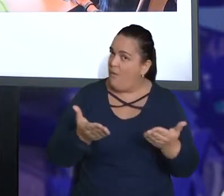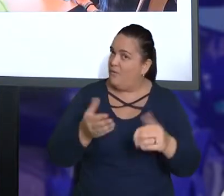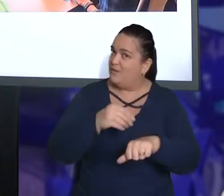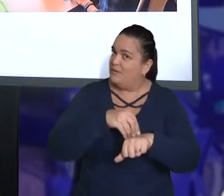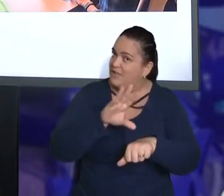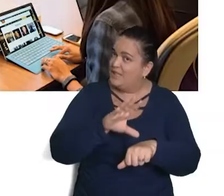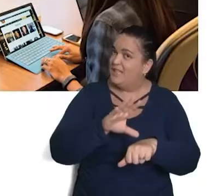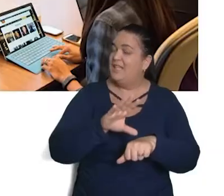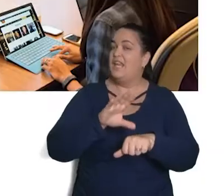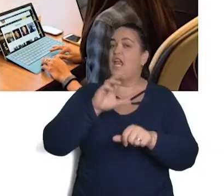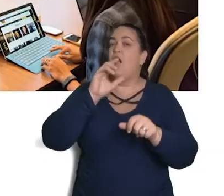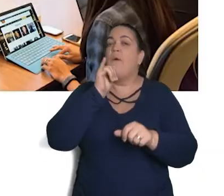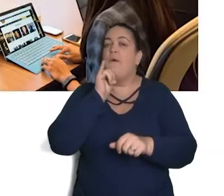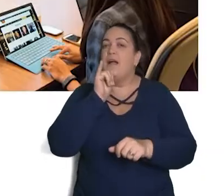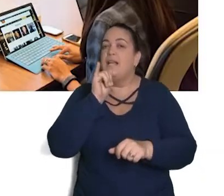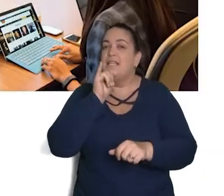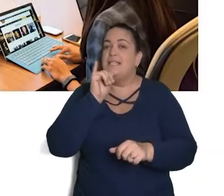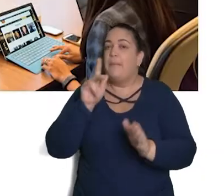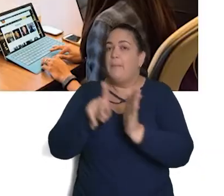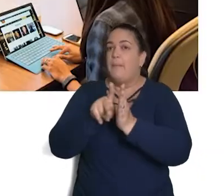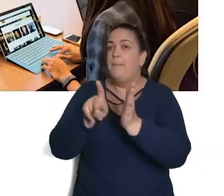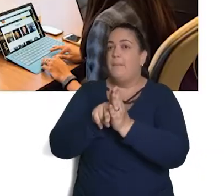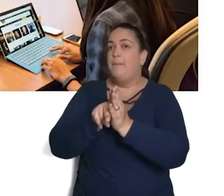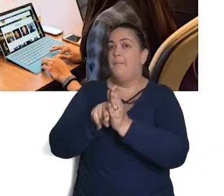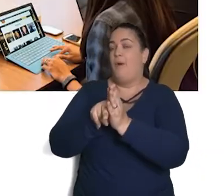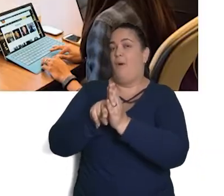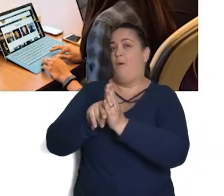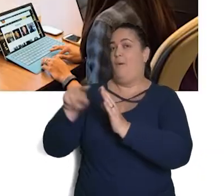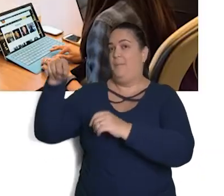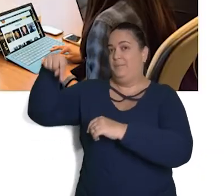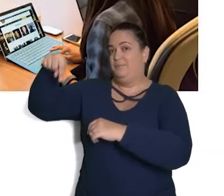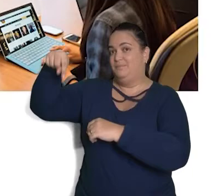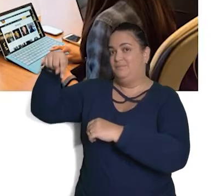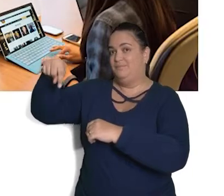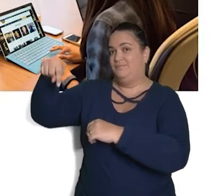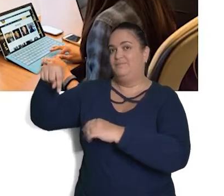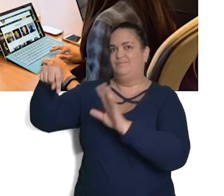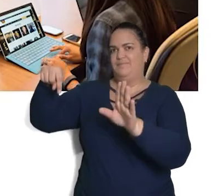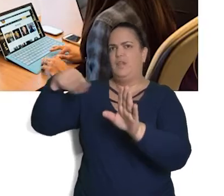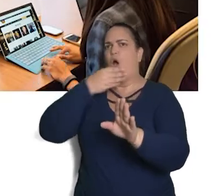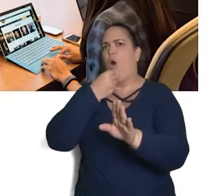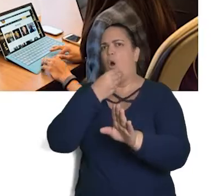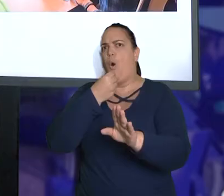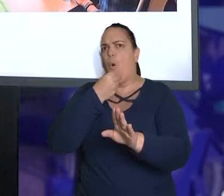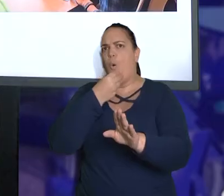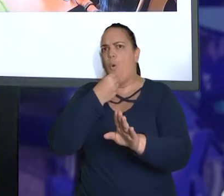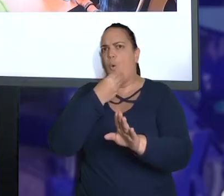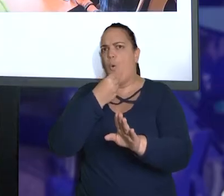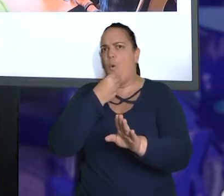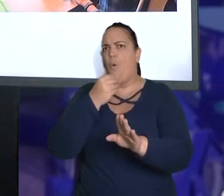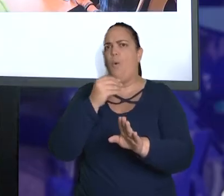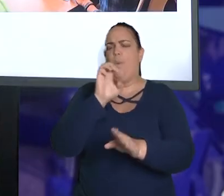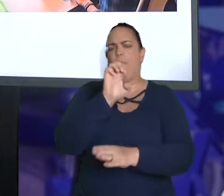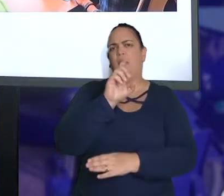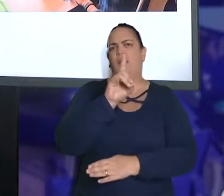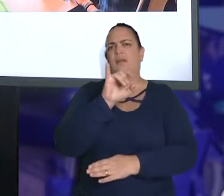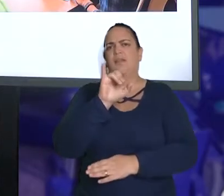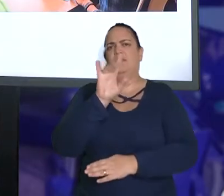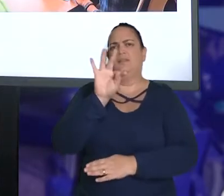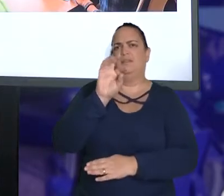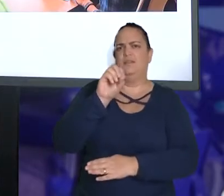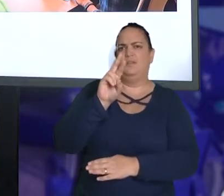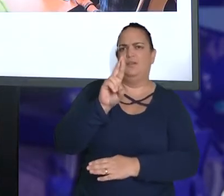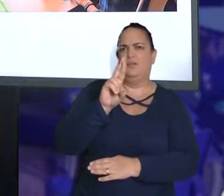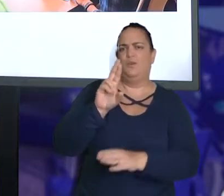um exemplo específico que é essa carta aqui. O editor da Companhia das Letras, tá? Quase esqueci o nome do rapaz, o